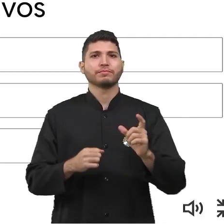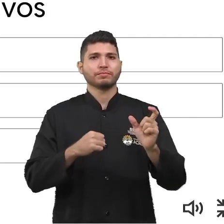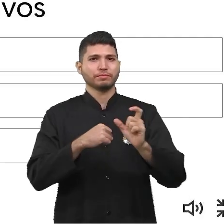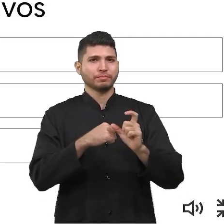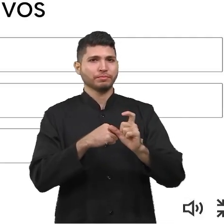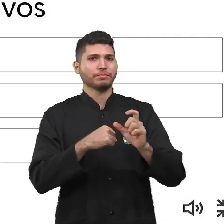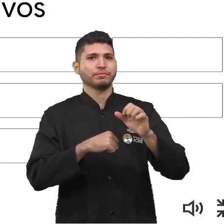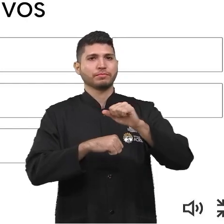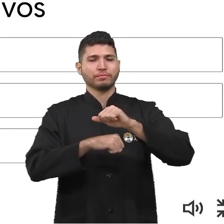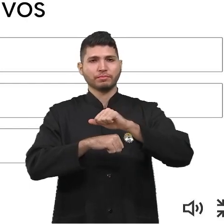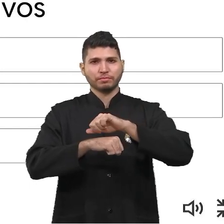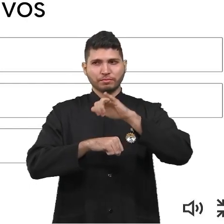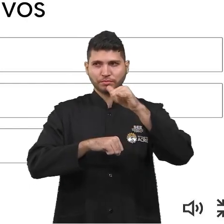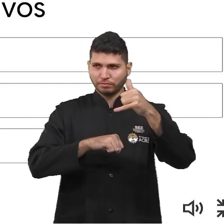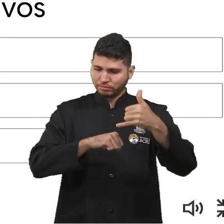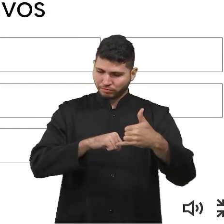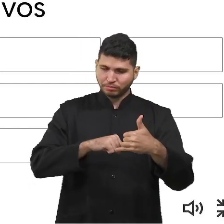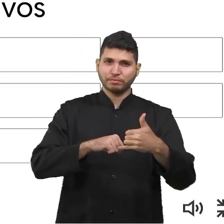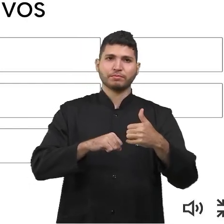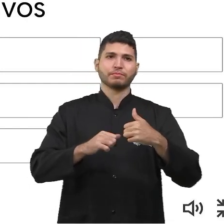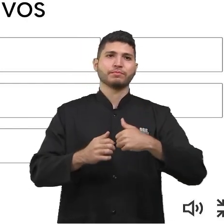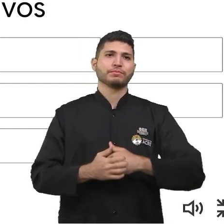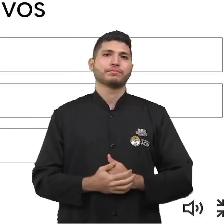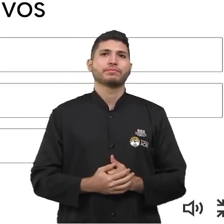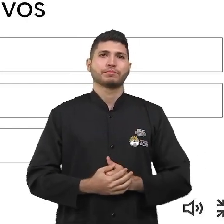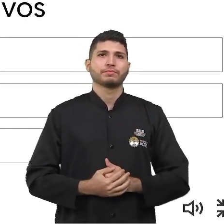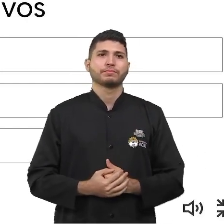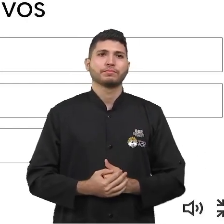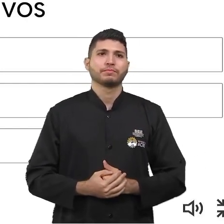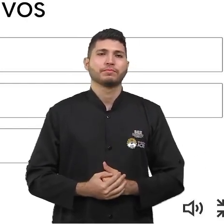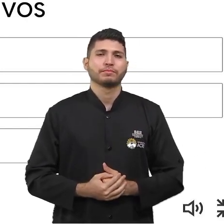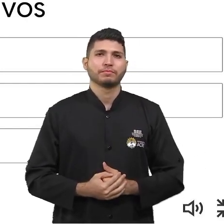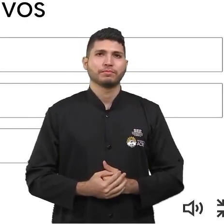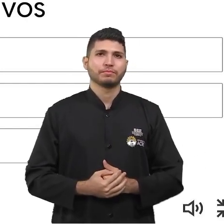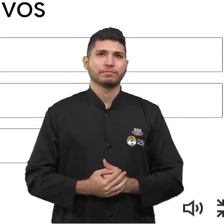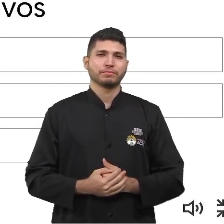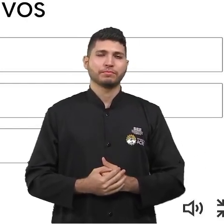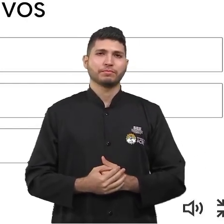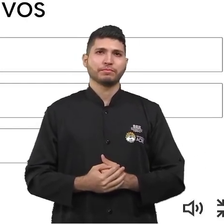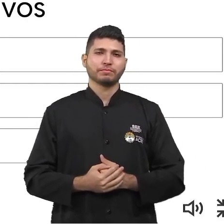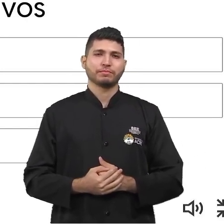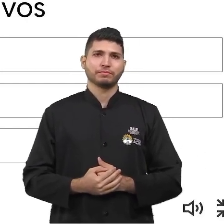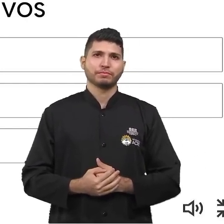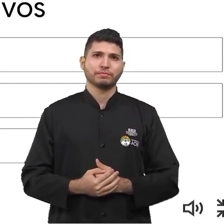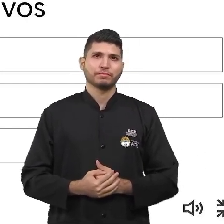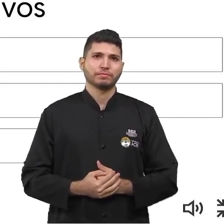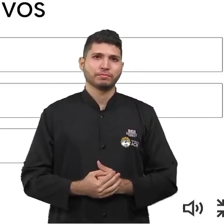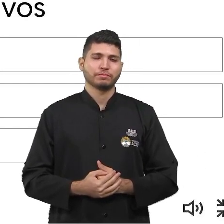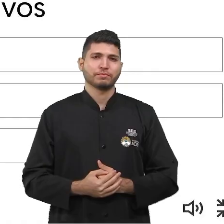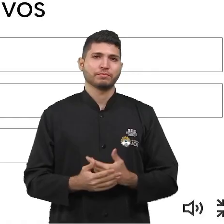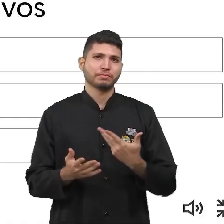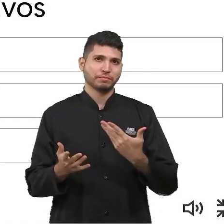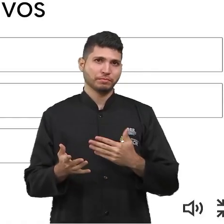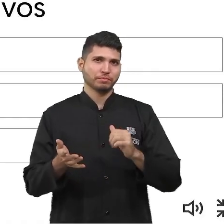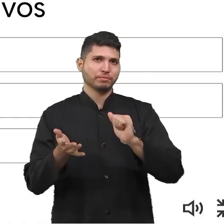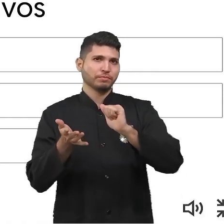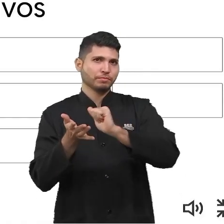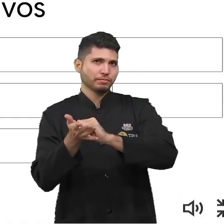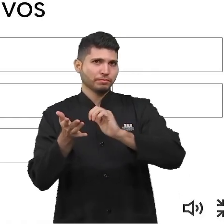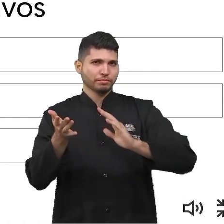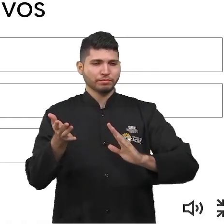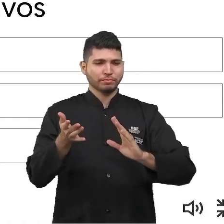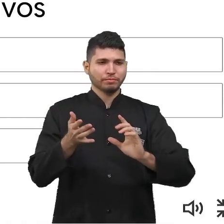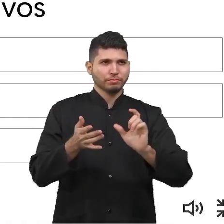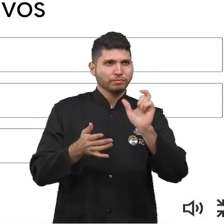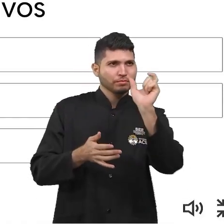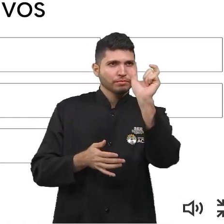Aí pronto, nós temos aí os substantivos e adjetivos. Lembrando, pessoal, que esse tipo de atividade aqui, quando a gente analisa a